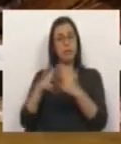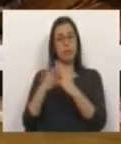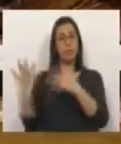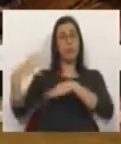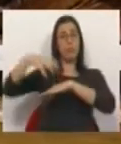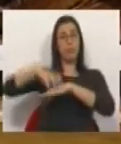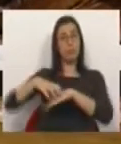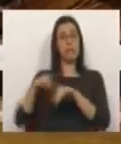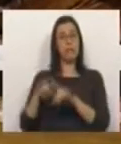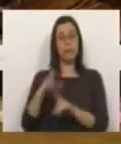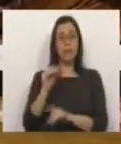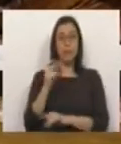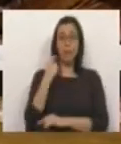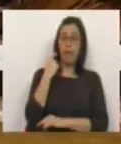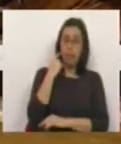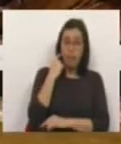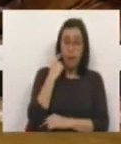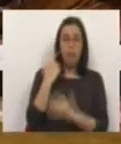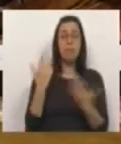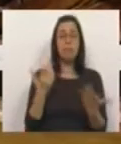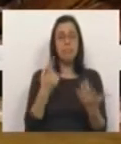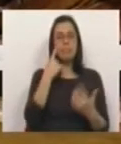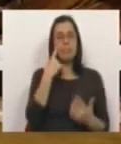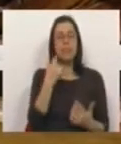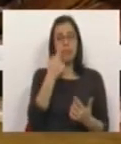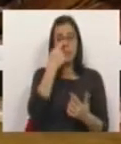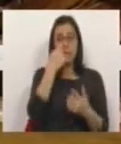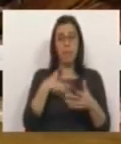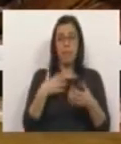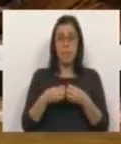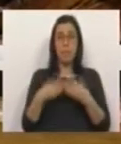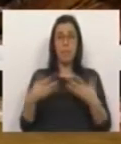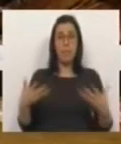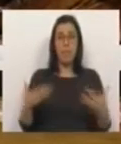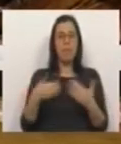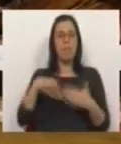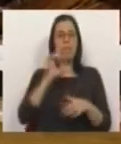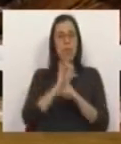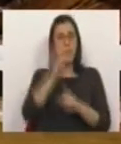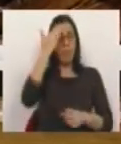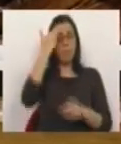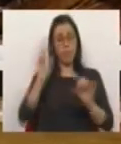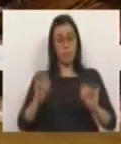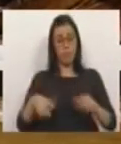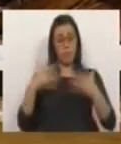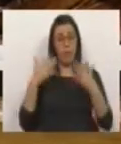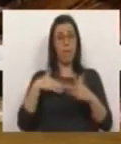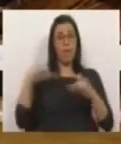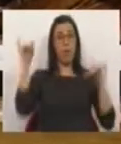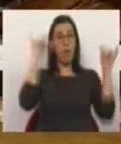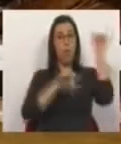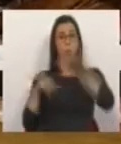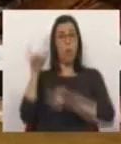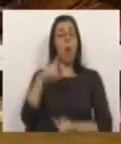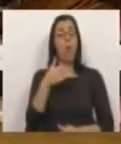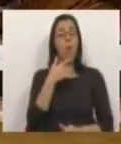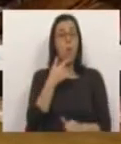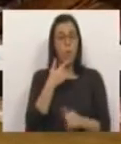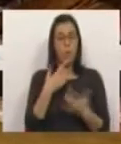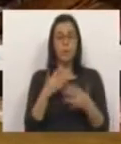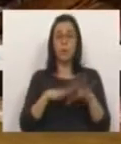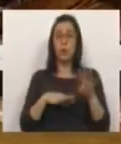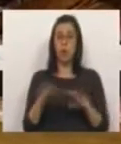infraestrutura. 10 anos passados, tendo-se verificado um crescimento que foi para lá das previsões iniciais do tráfego aéreo, não só não